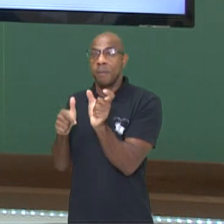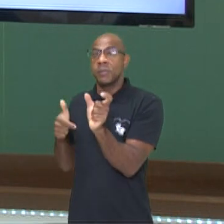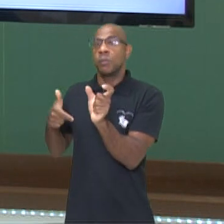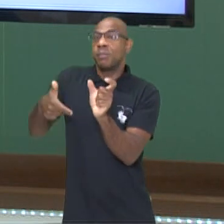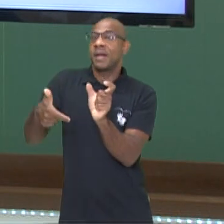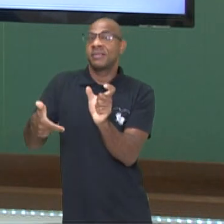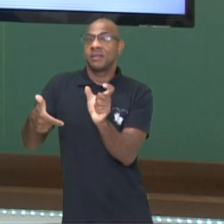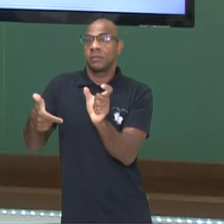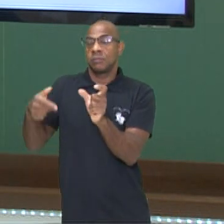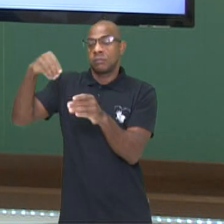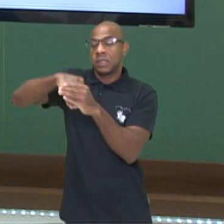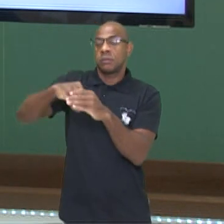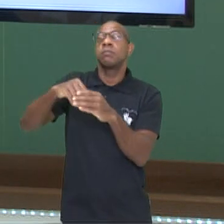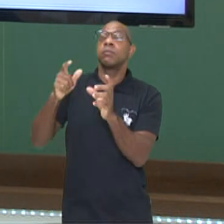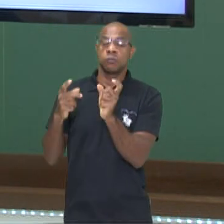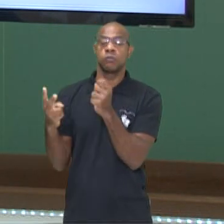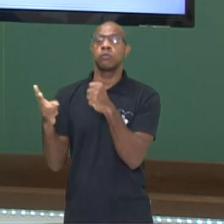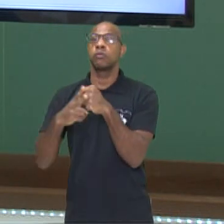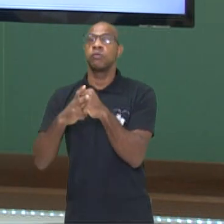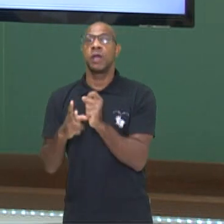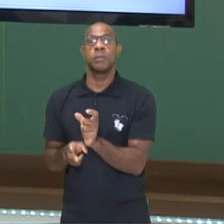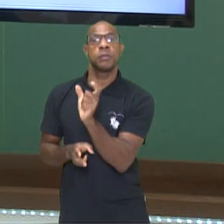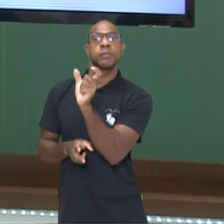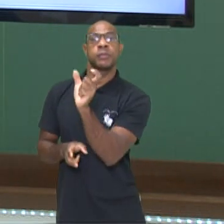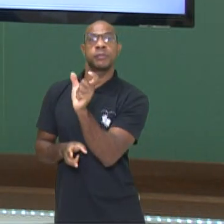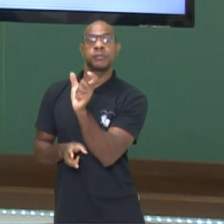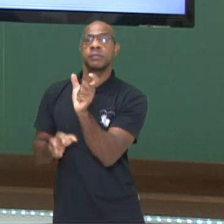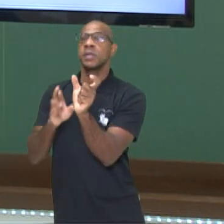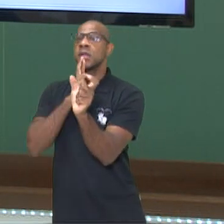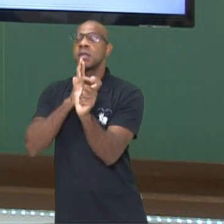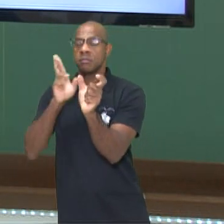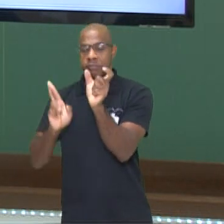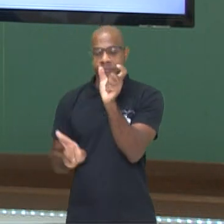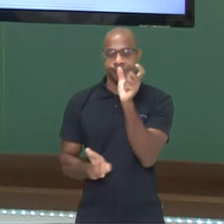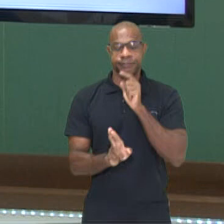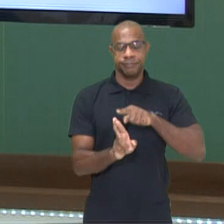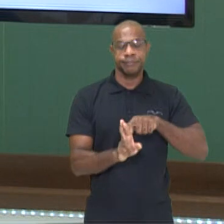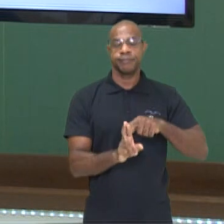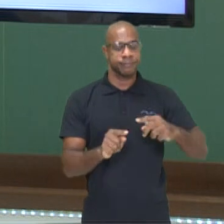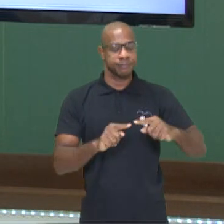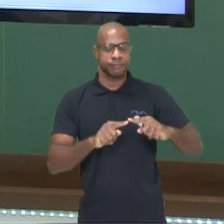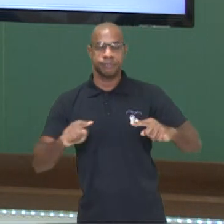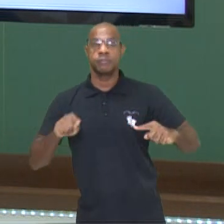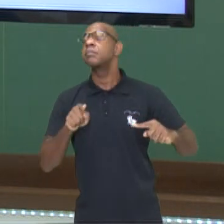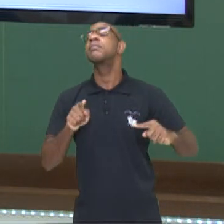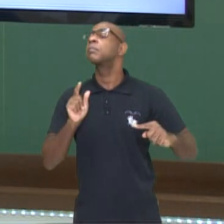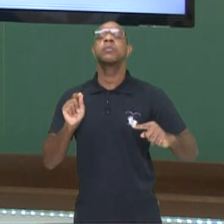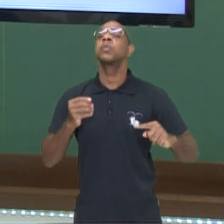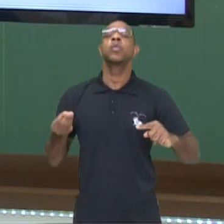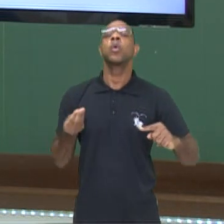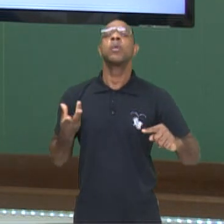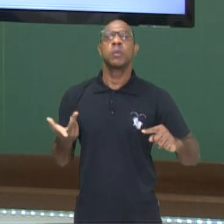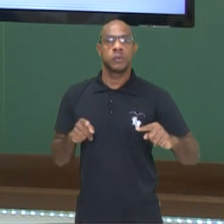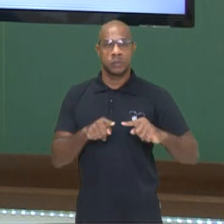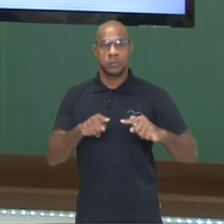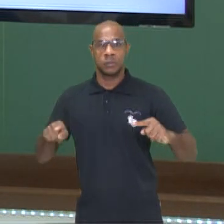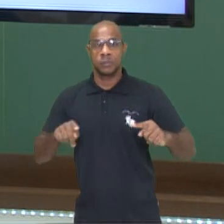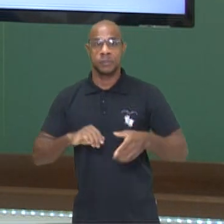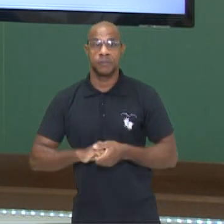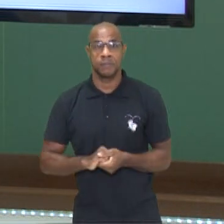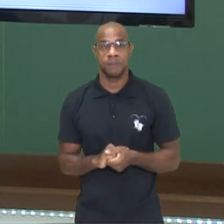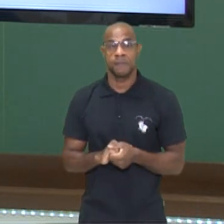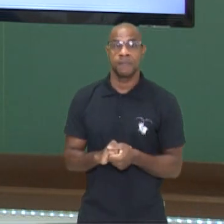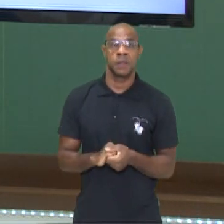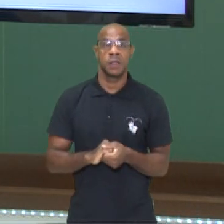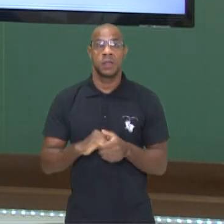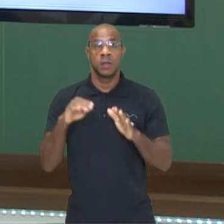esse verbo. Já na resposta que utilizamos para responder a opinião sobre esse programa.